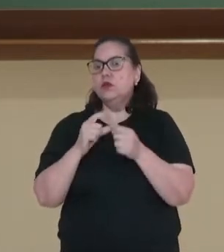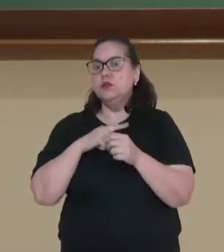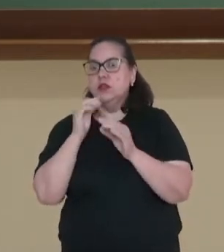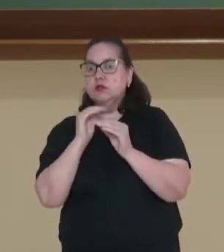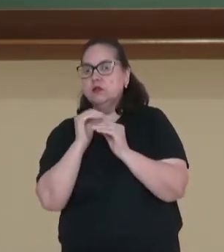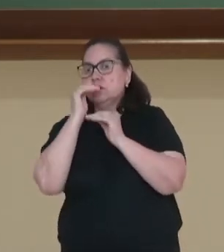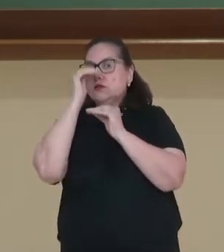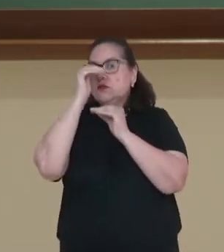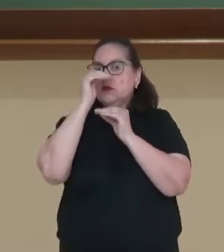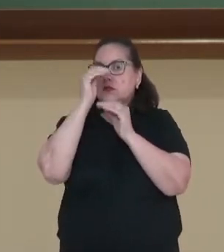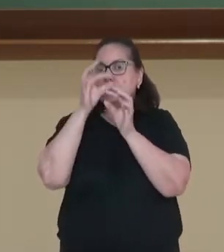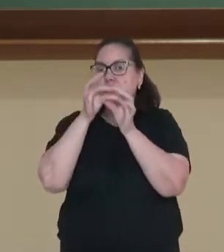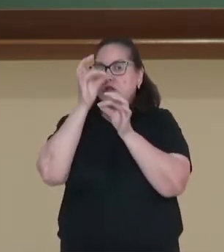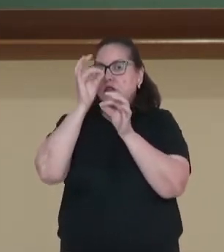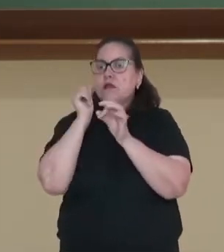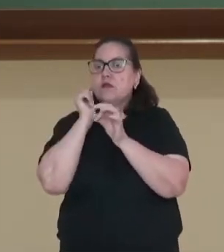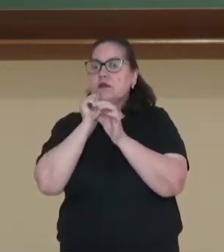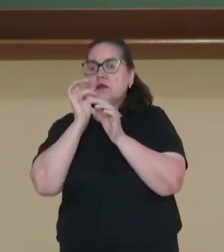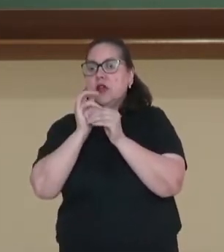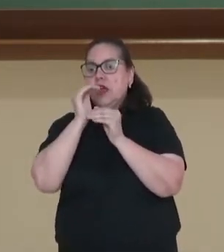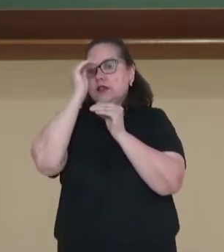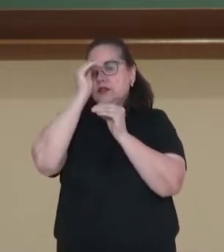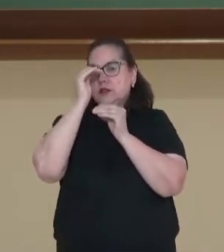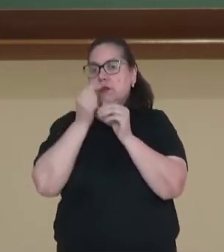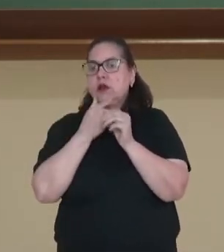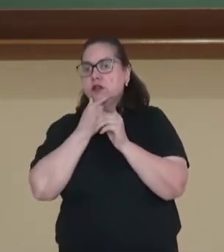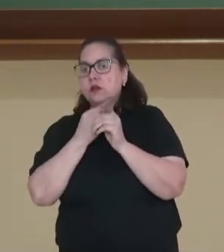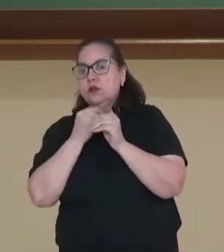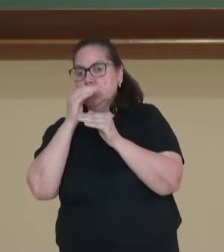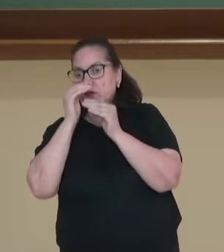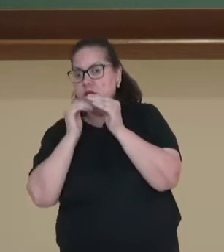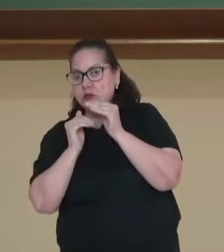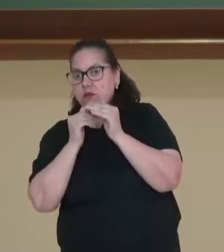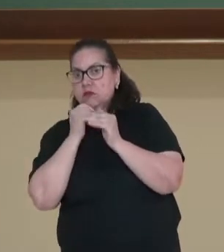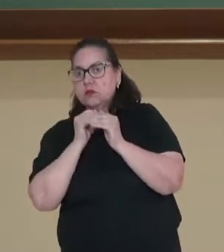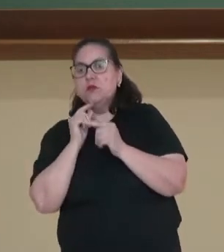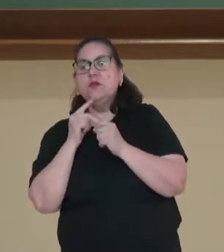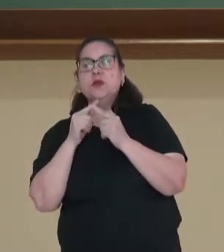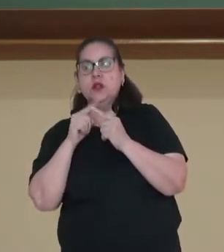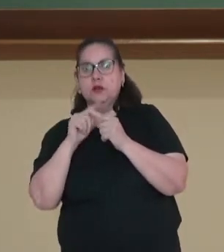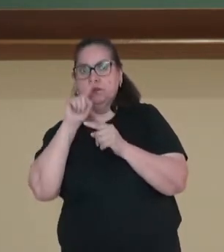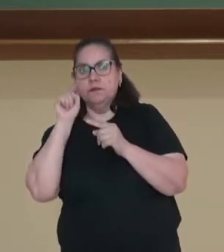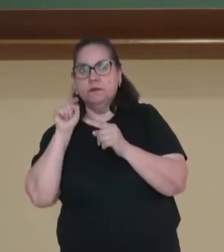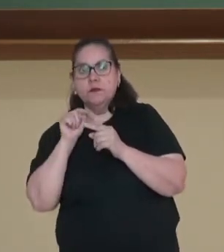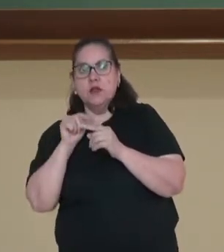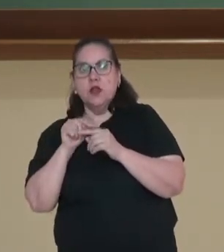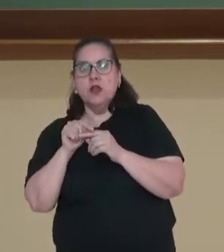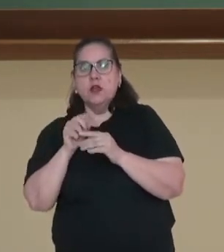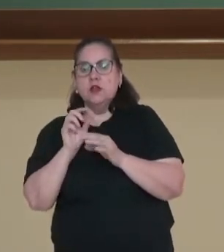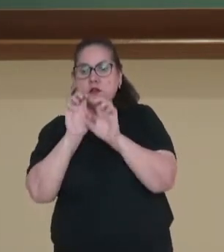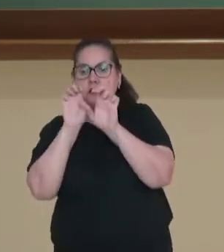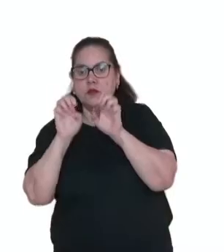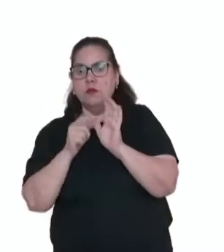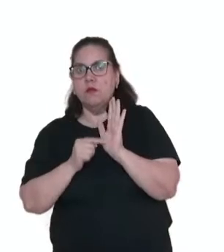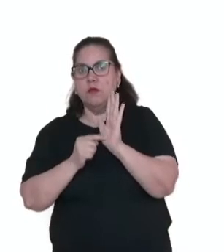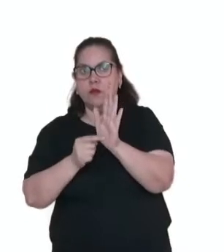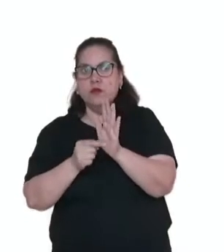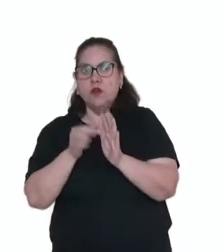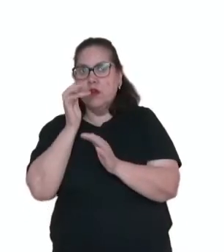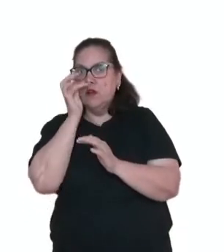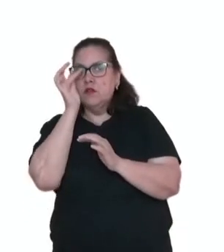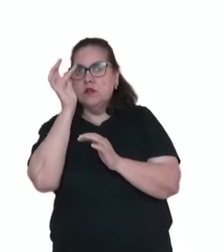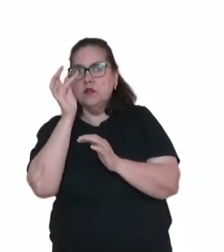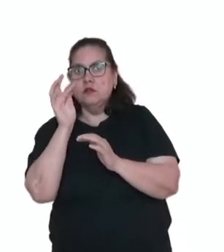têm essa parte feminina acima da parte masculina? Bom, o esquema mostra, então, a flor